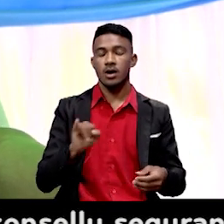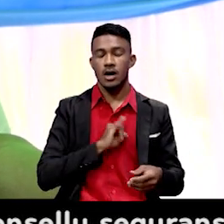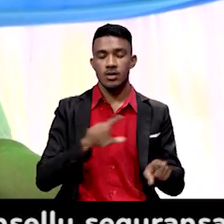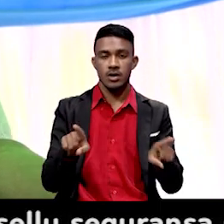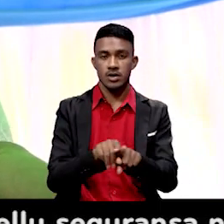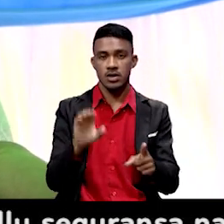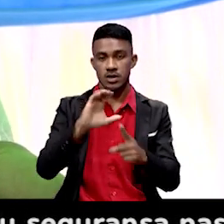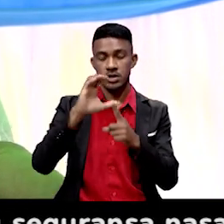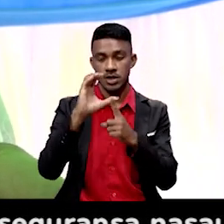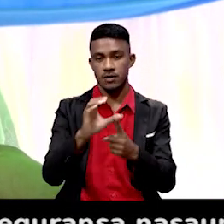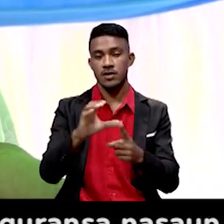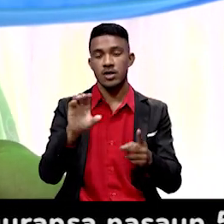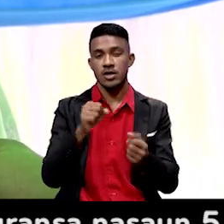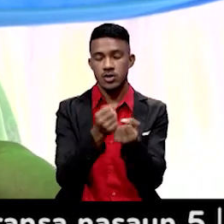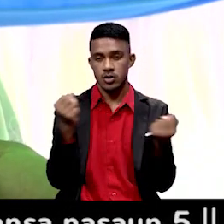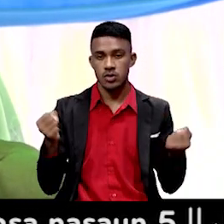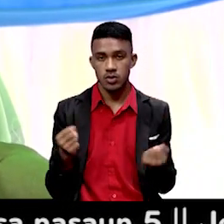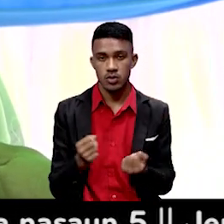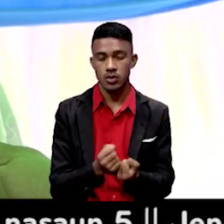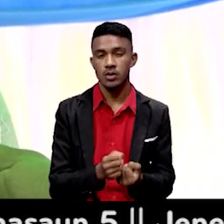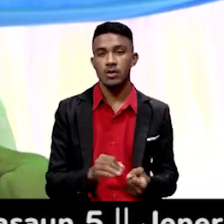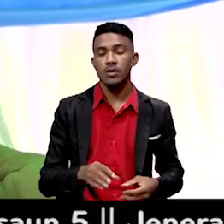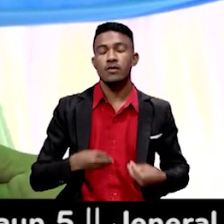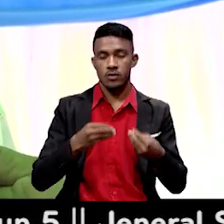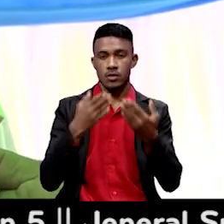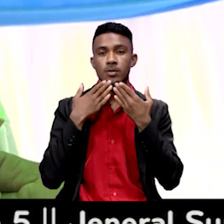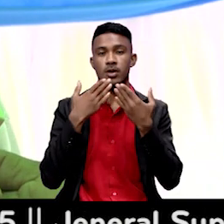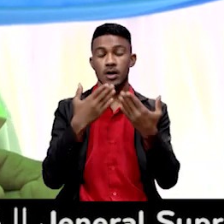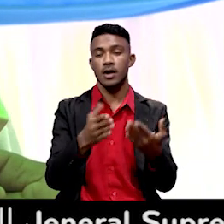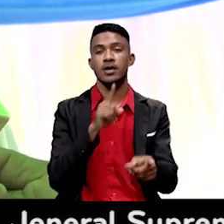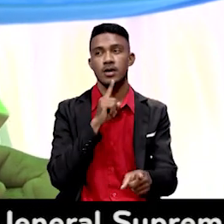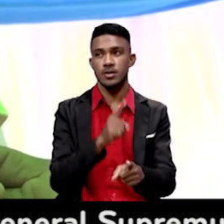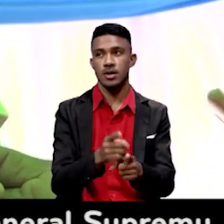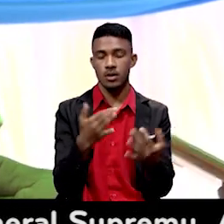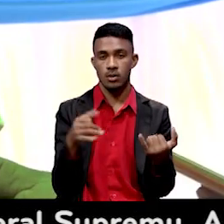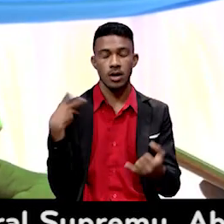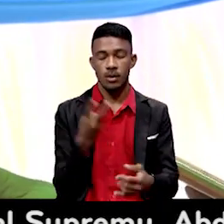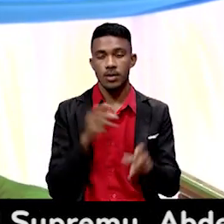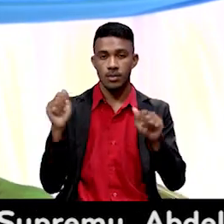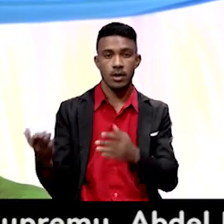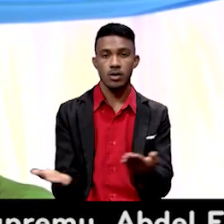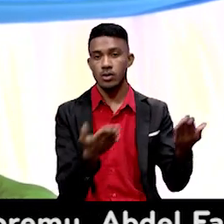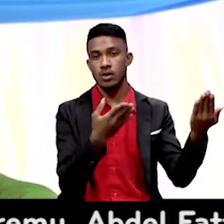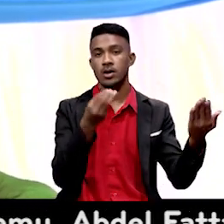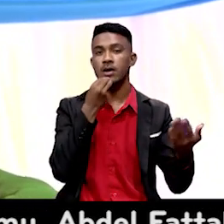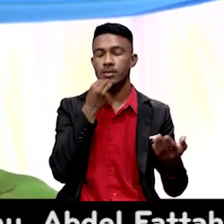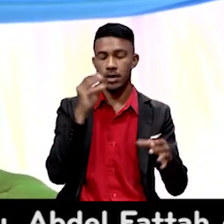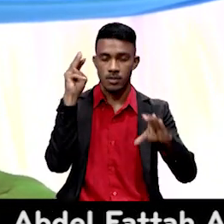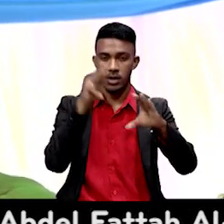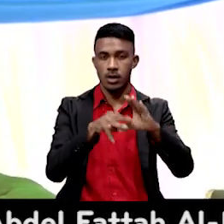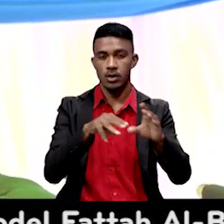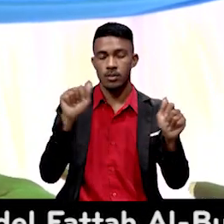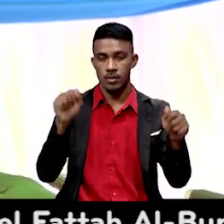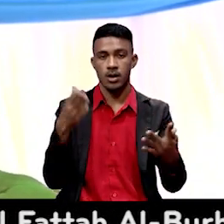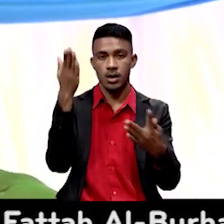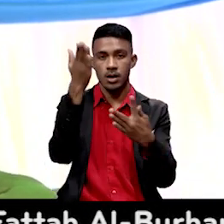builale lori kumlare builale ne naran ami agrada se tebe tebe estamba agora ambele lori amne produto local ba mercado bele acesso